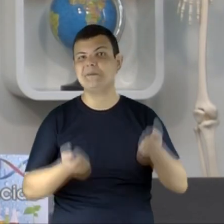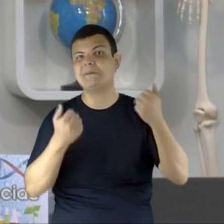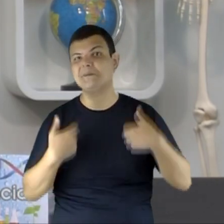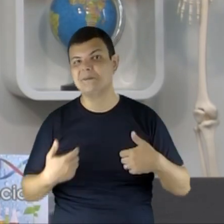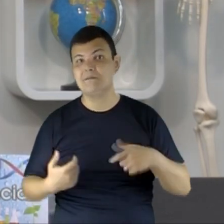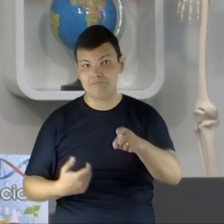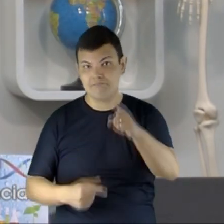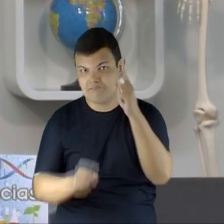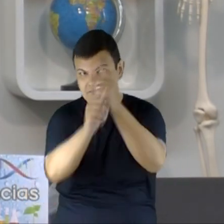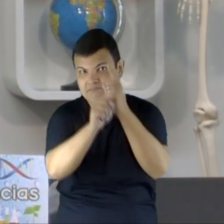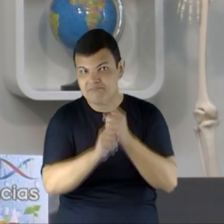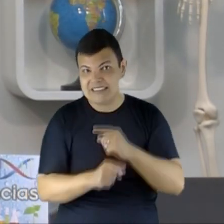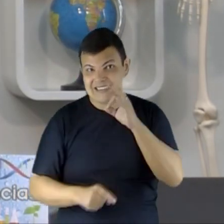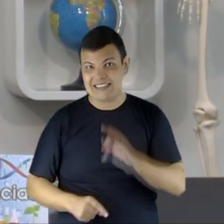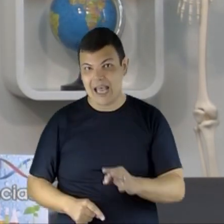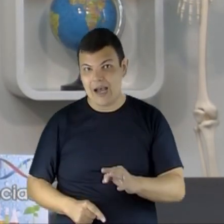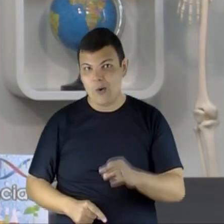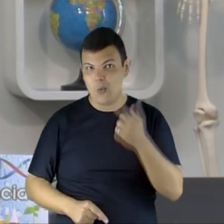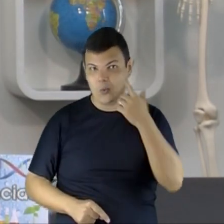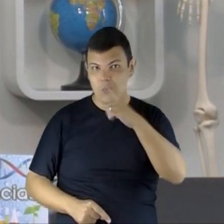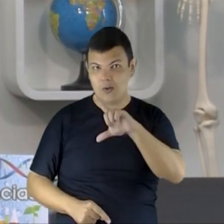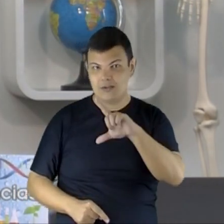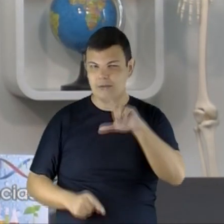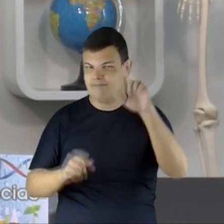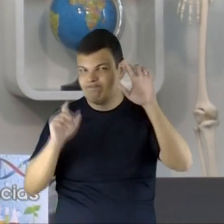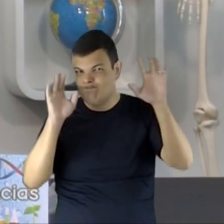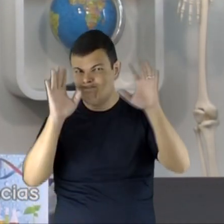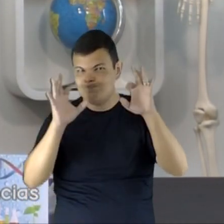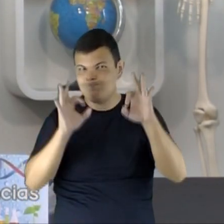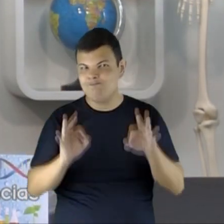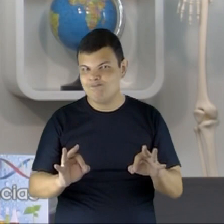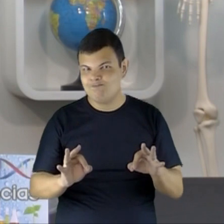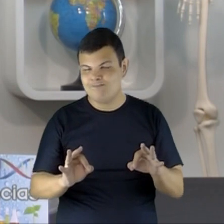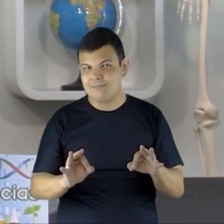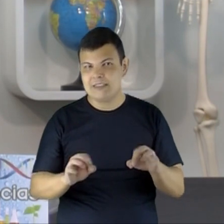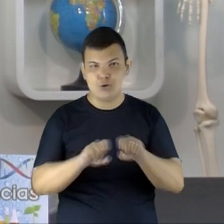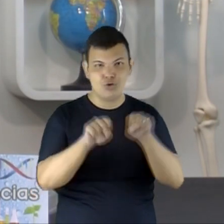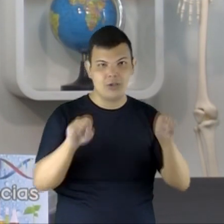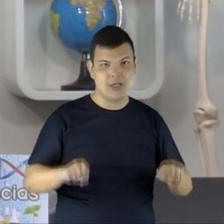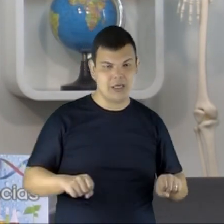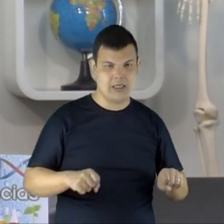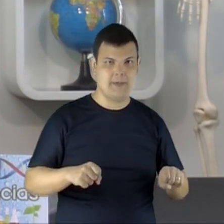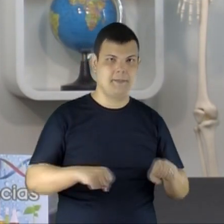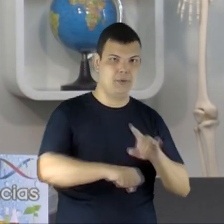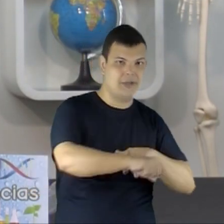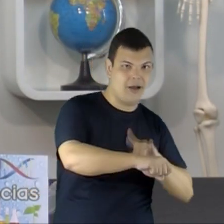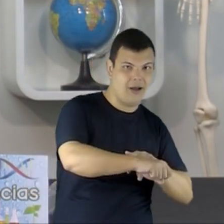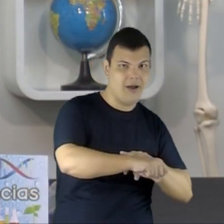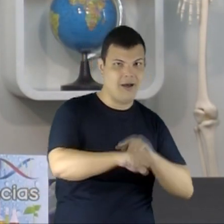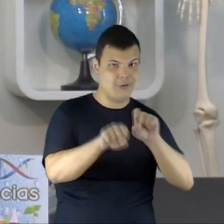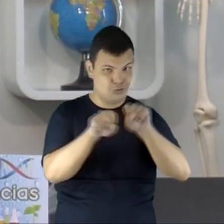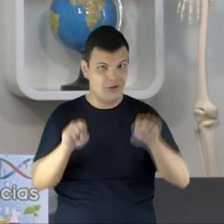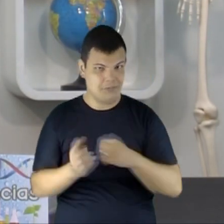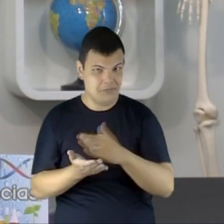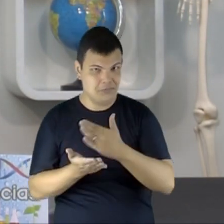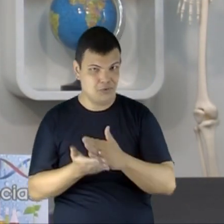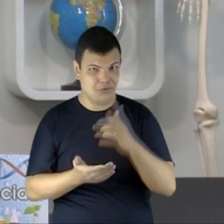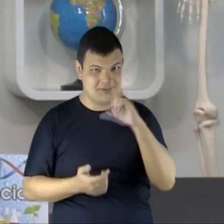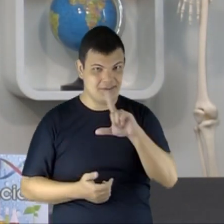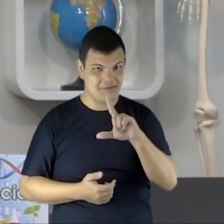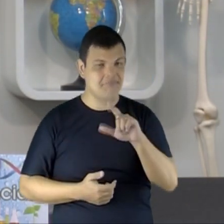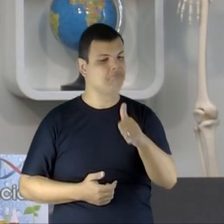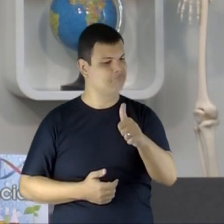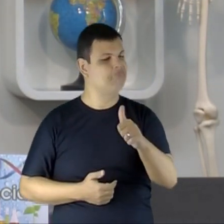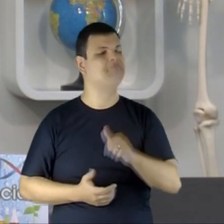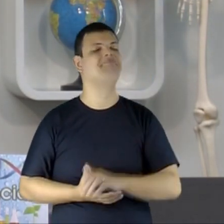conseguiu acertar as questões? Conseguiu acompanhar o pensamento sobre o sistema urinário, o sistema excretor? Espero que sim, hein? Fica